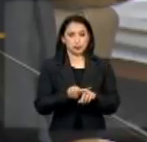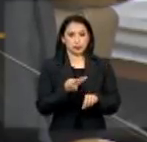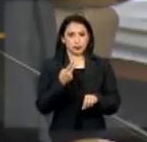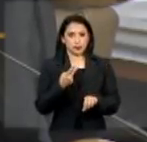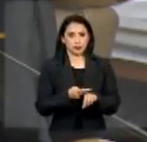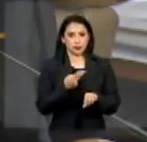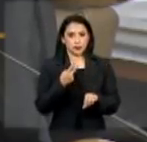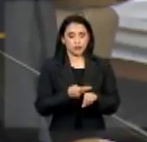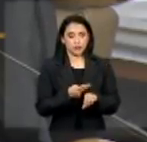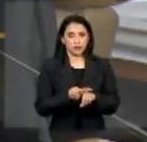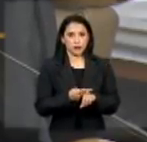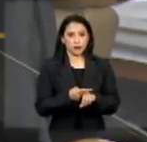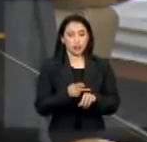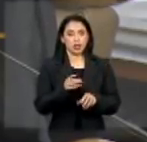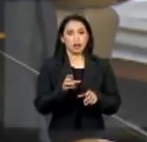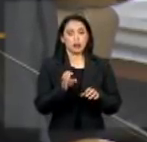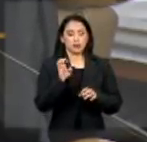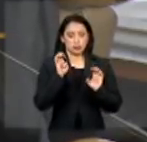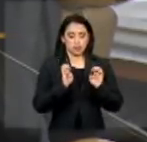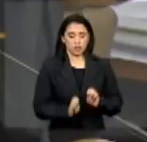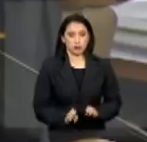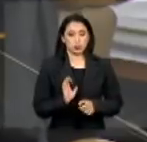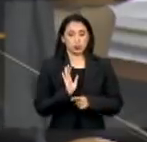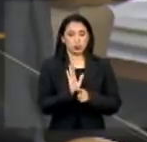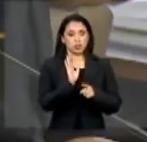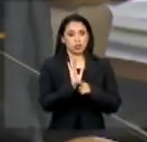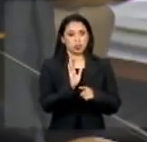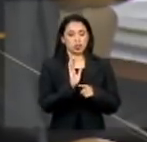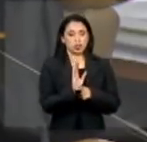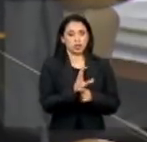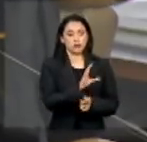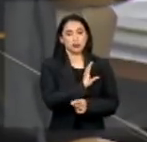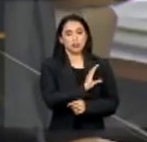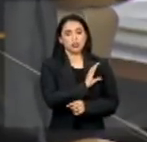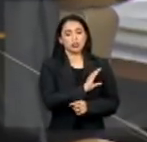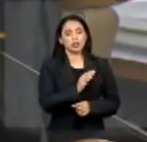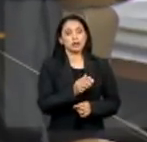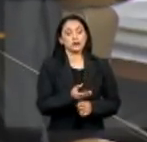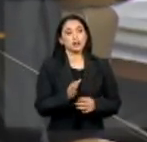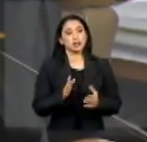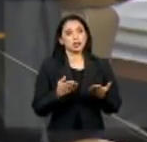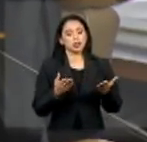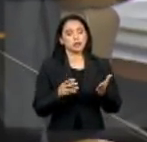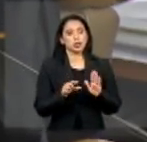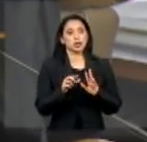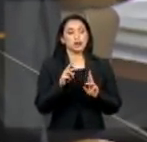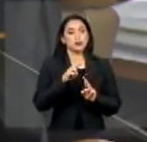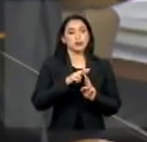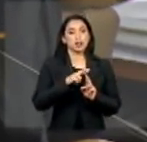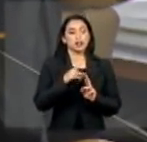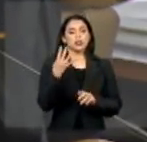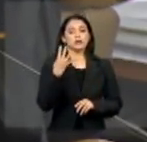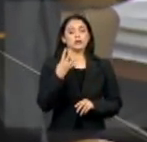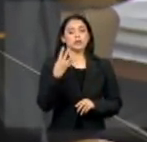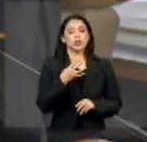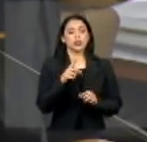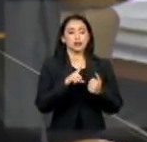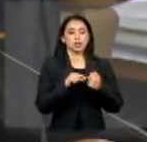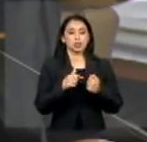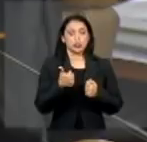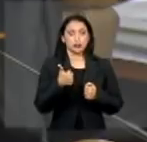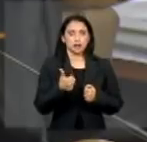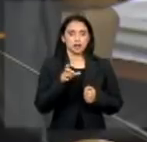determinada postura colaborativa ilustrativamente citou para o 4º do artigo 159 do código penal